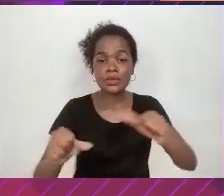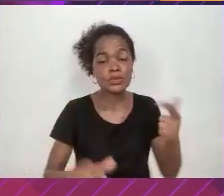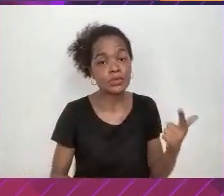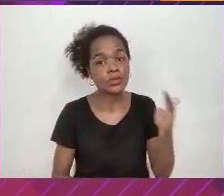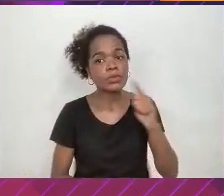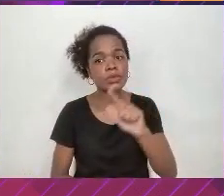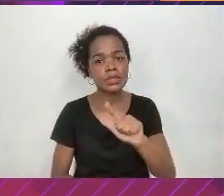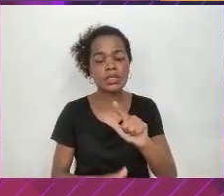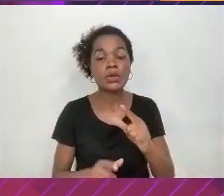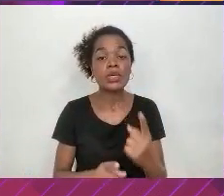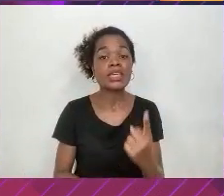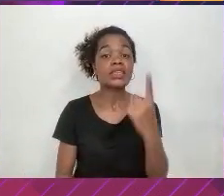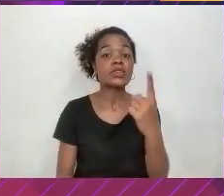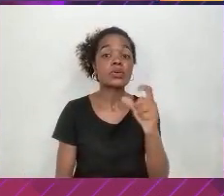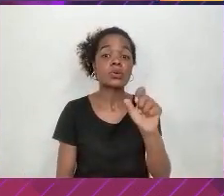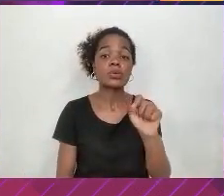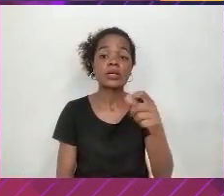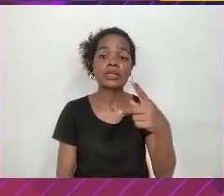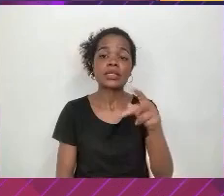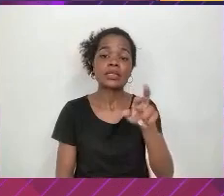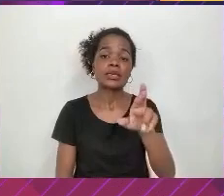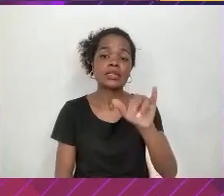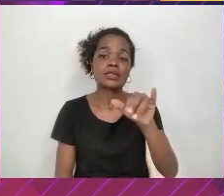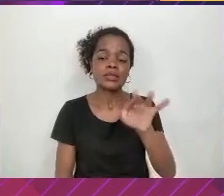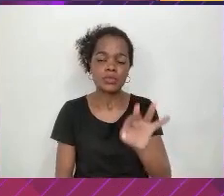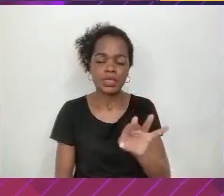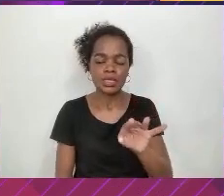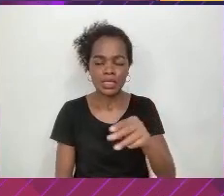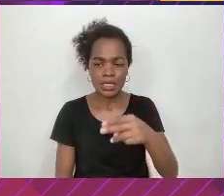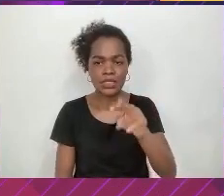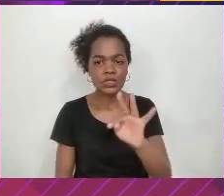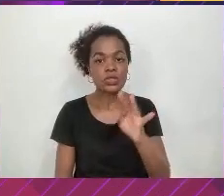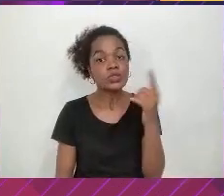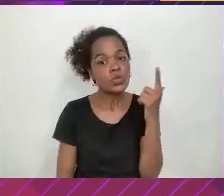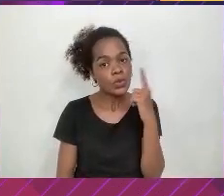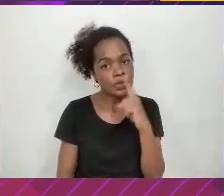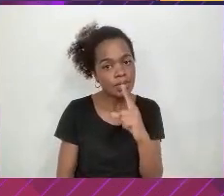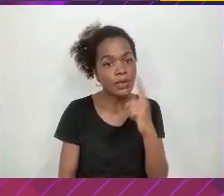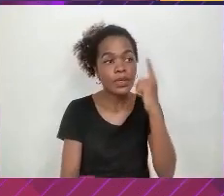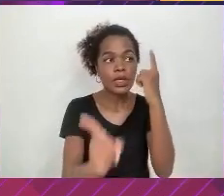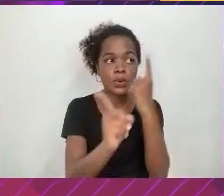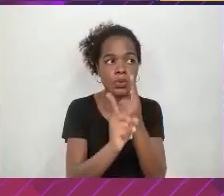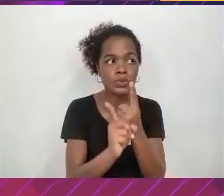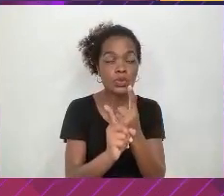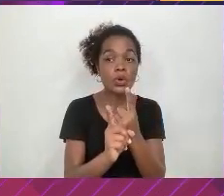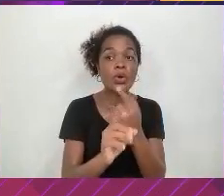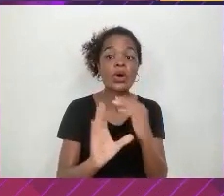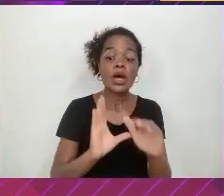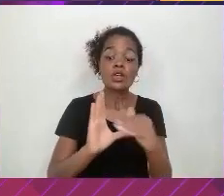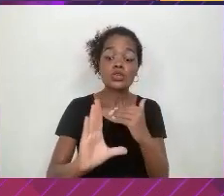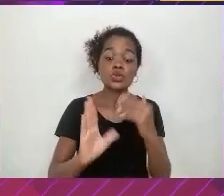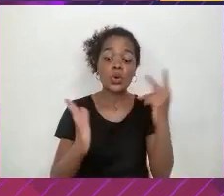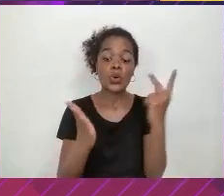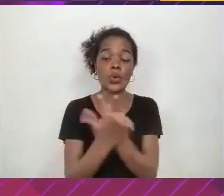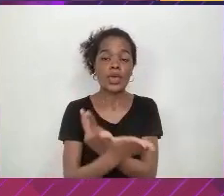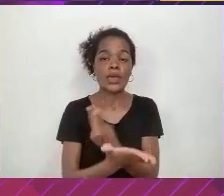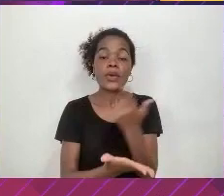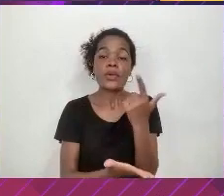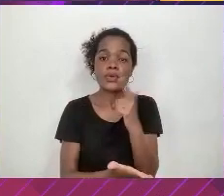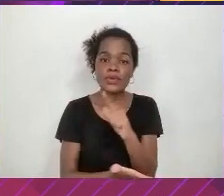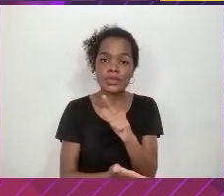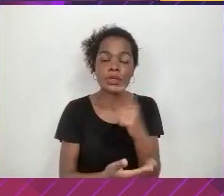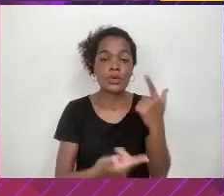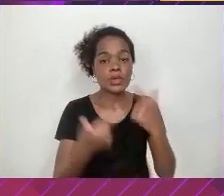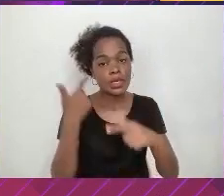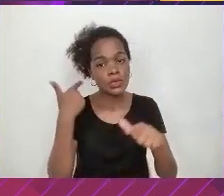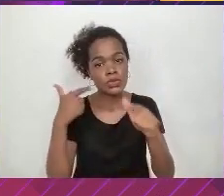processo. Em uma sprint, a gente testou, achou o bug, conseguimos ali resolver tudo isso nas 2 outras sprints, conforme